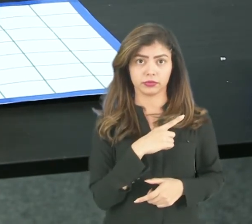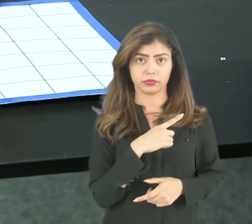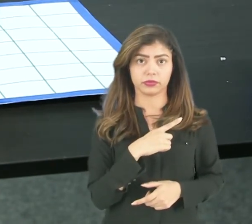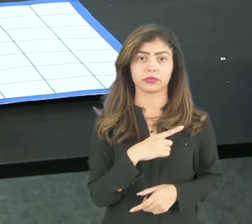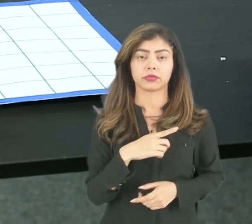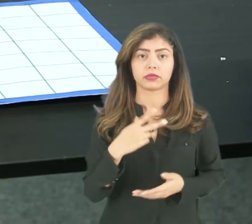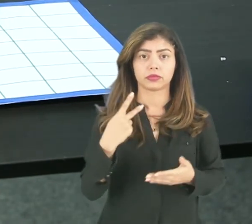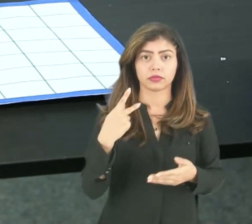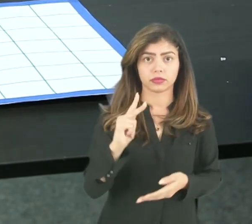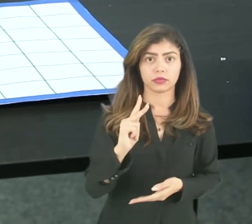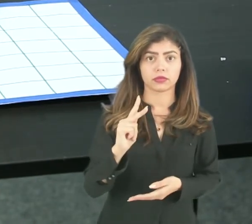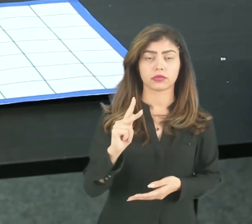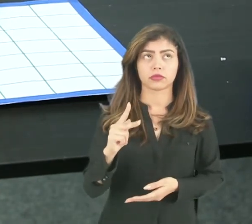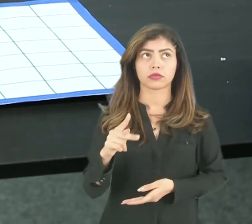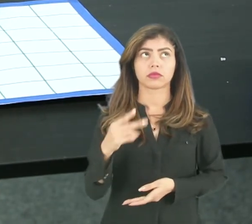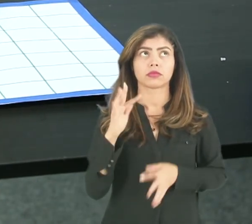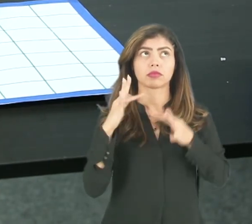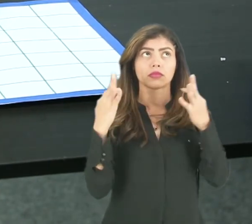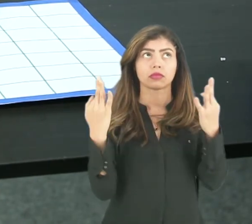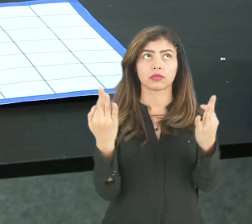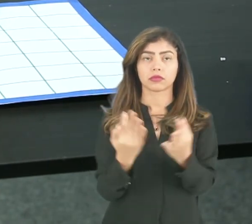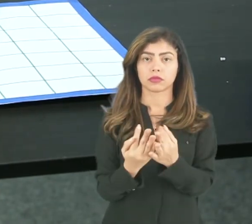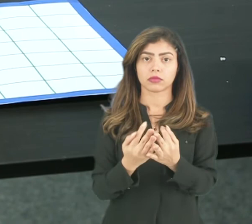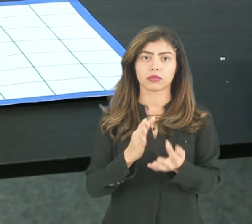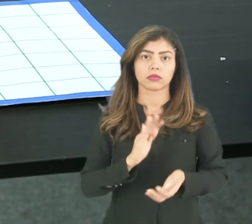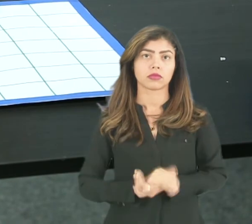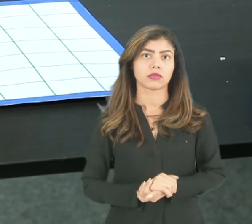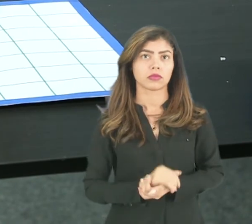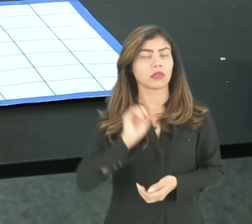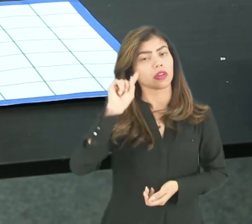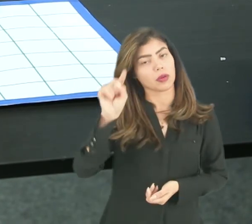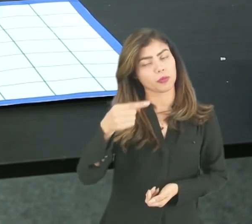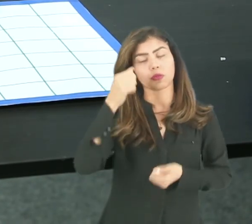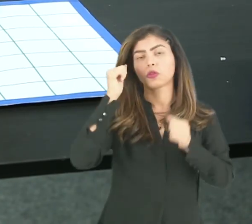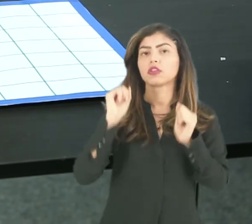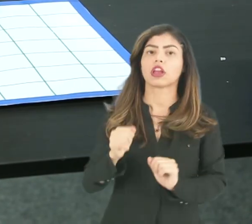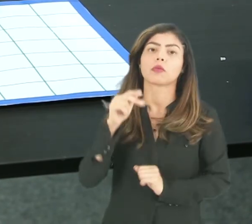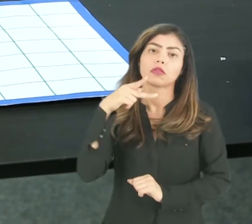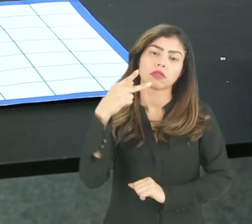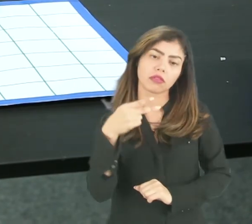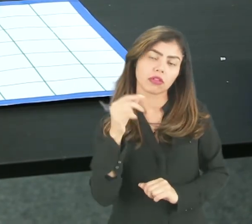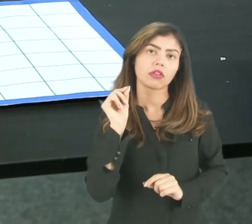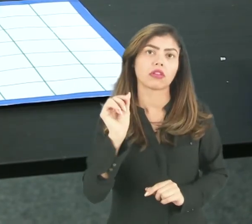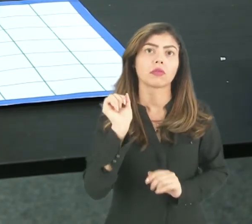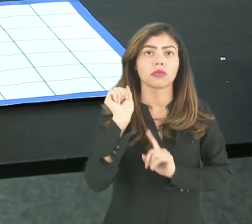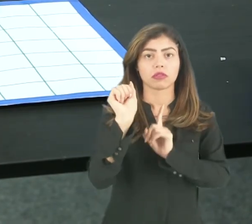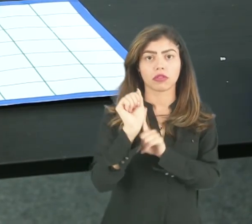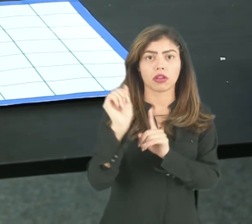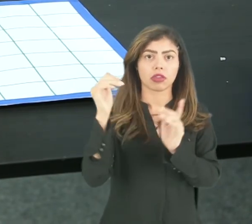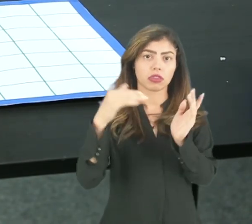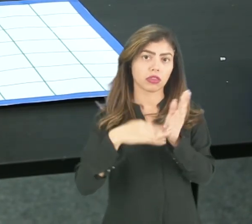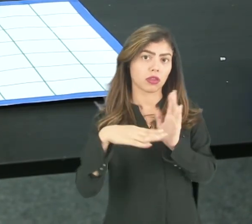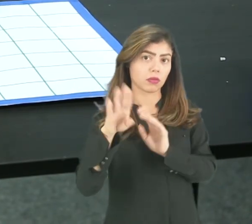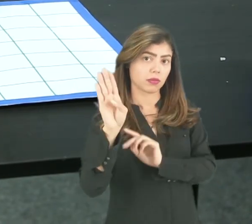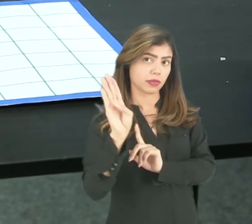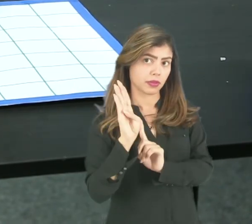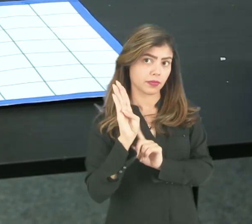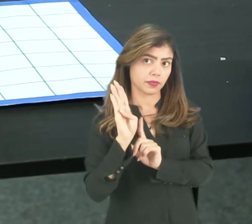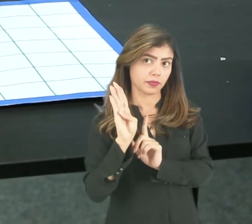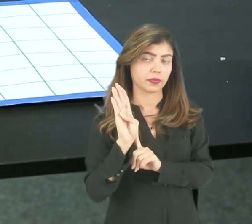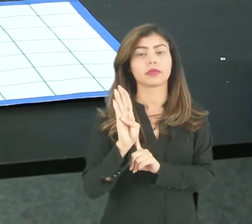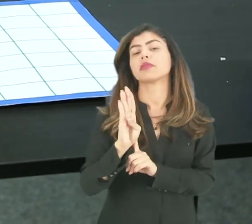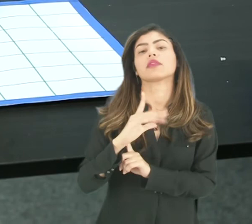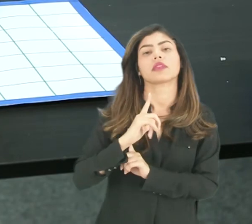a sua família. E aí, nós podemos dizer que do ponto A até o ponto B,